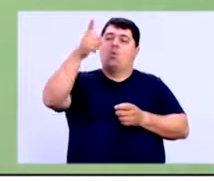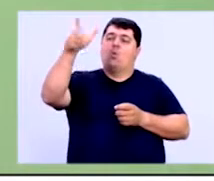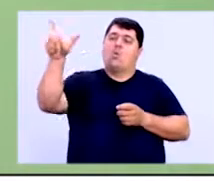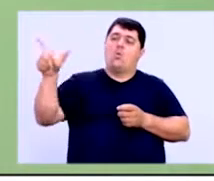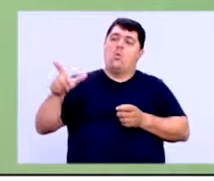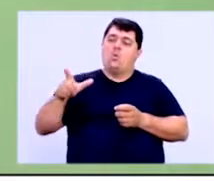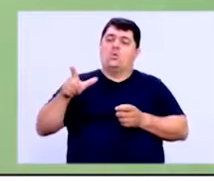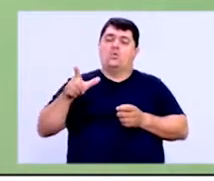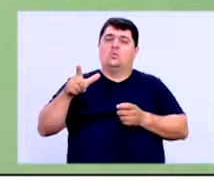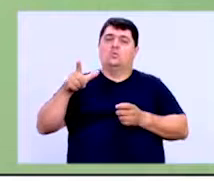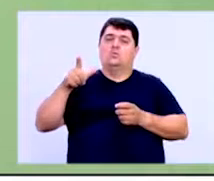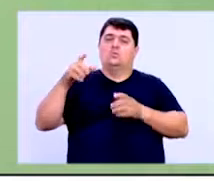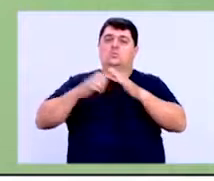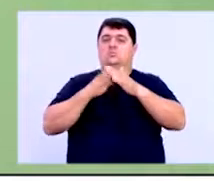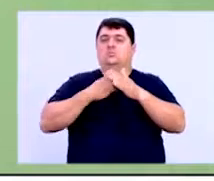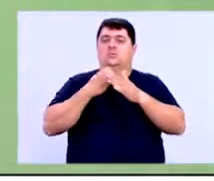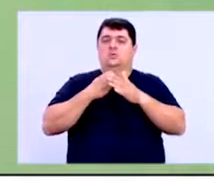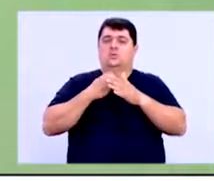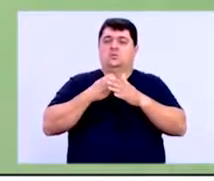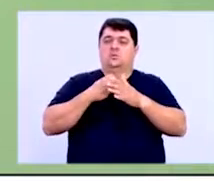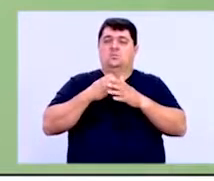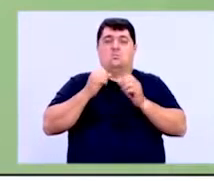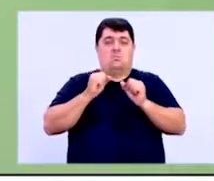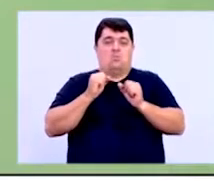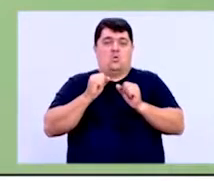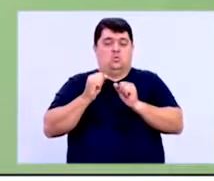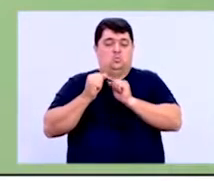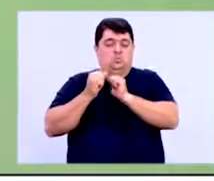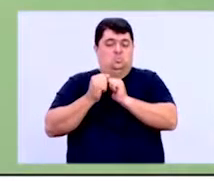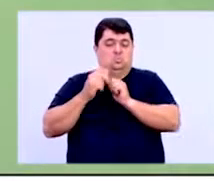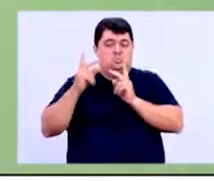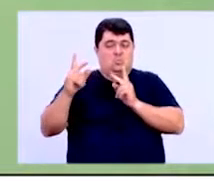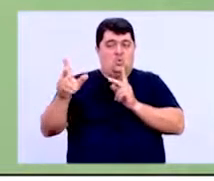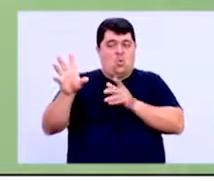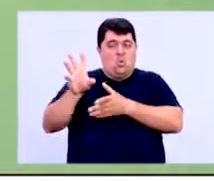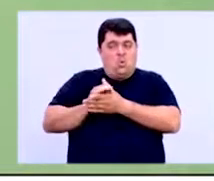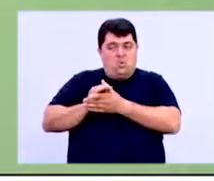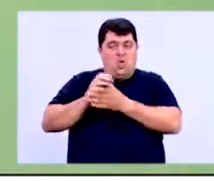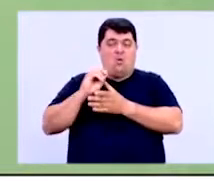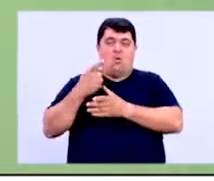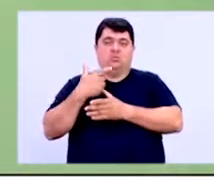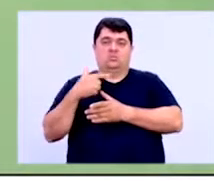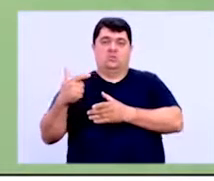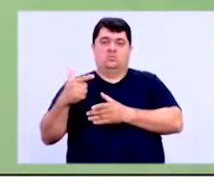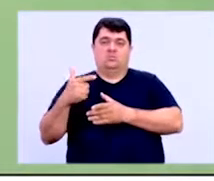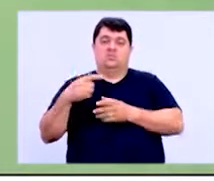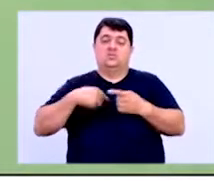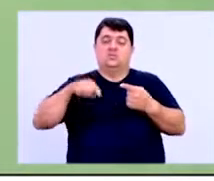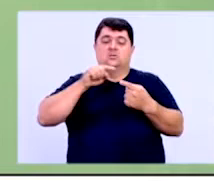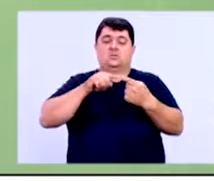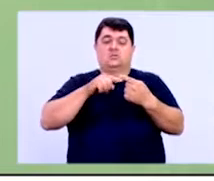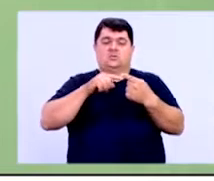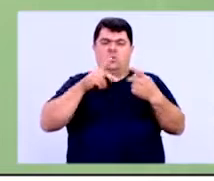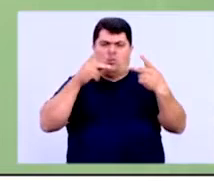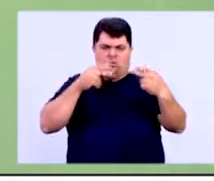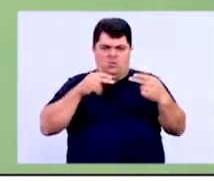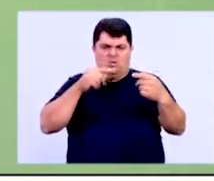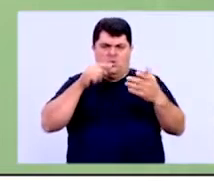concorrentes diretos e segui-los ou não, de acordo com o objetivo traçado para a empresa, certo? Então,